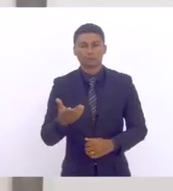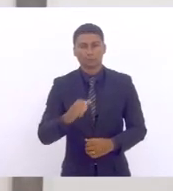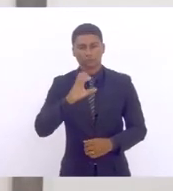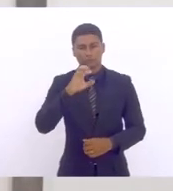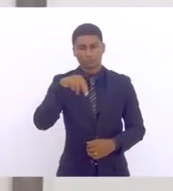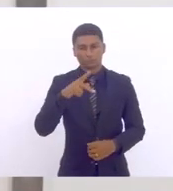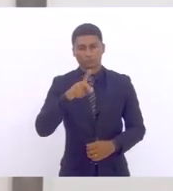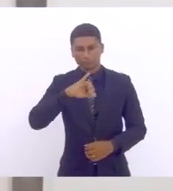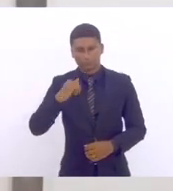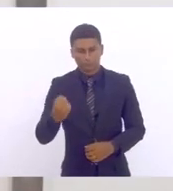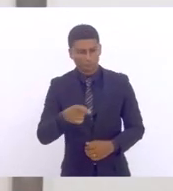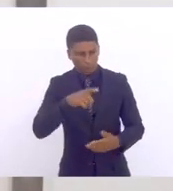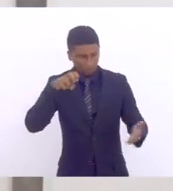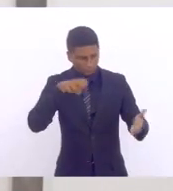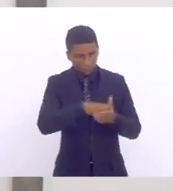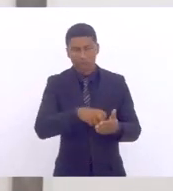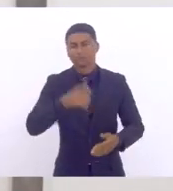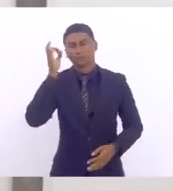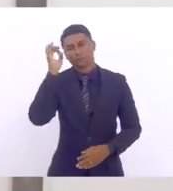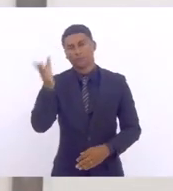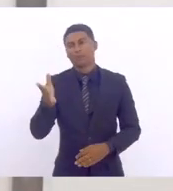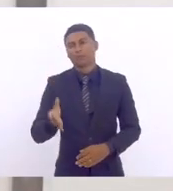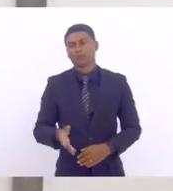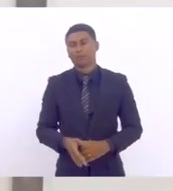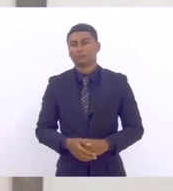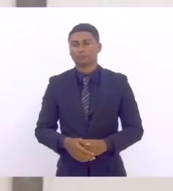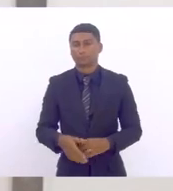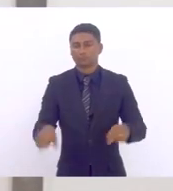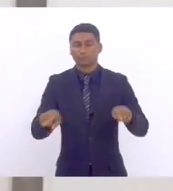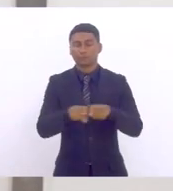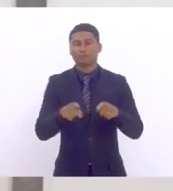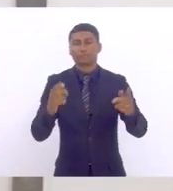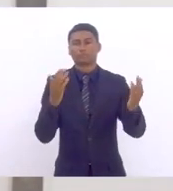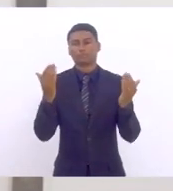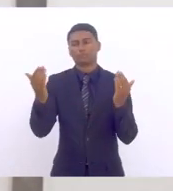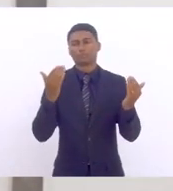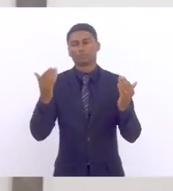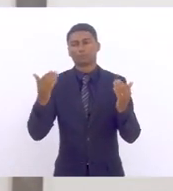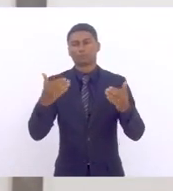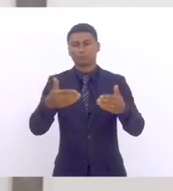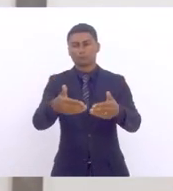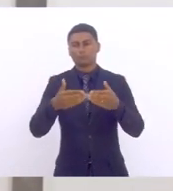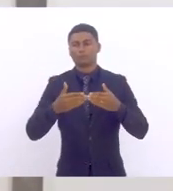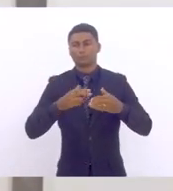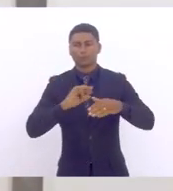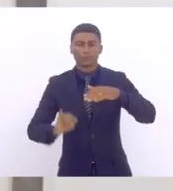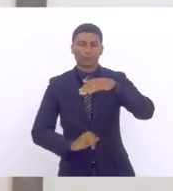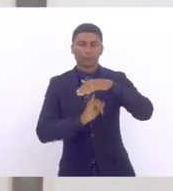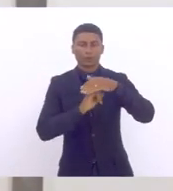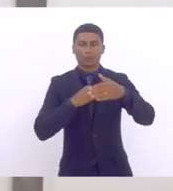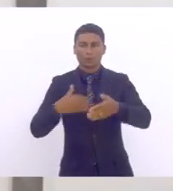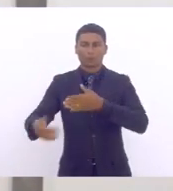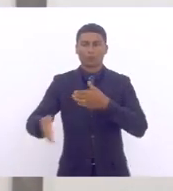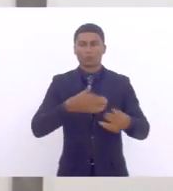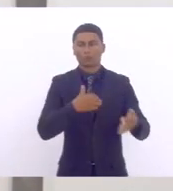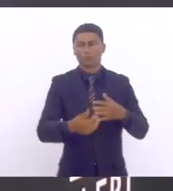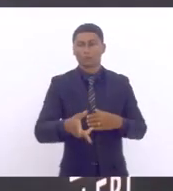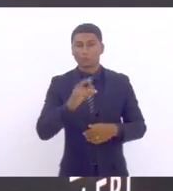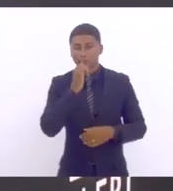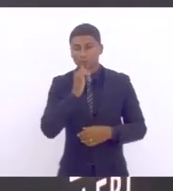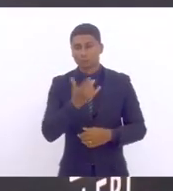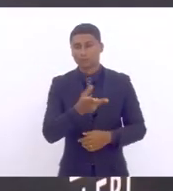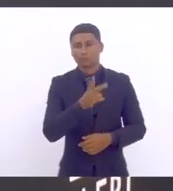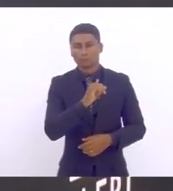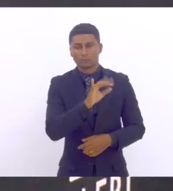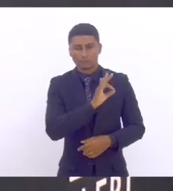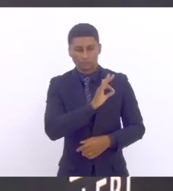CNPJ. E digo isso fazendo uma comparação, e peço vênias a qualquer instituição, como se um policial,